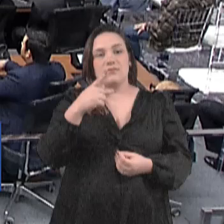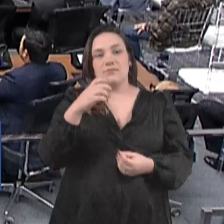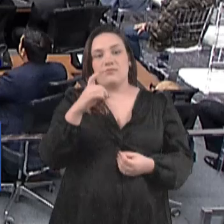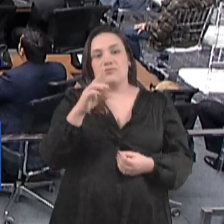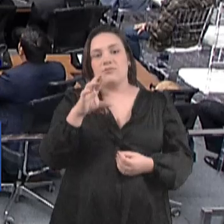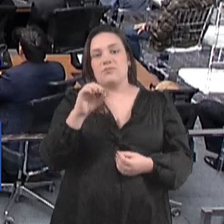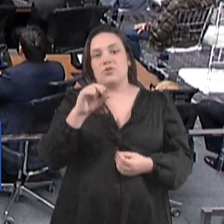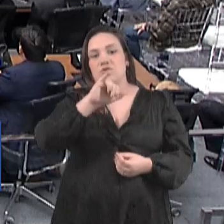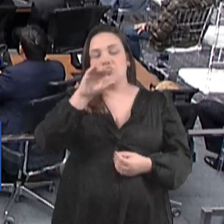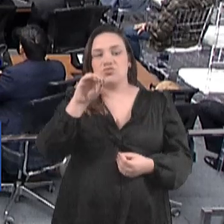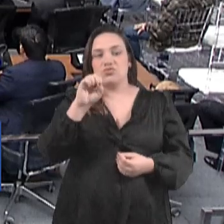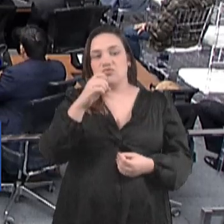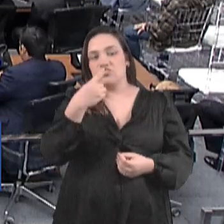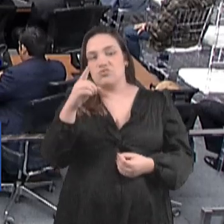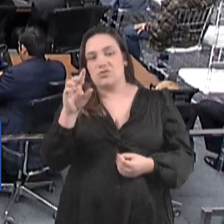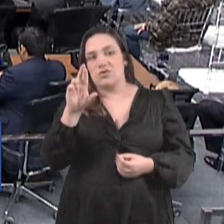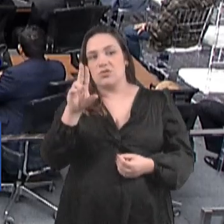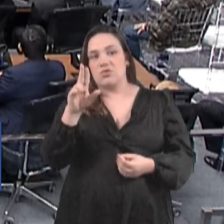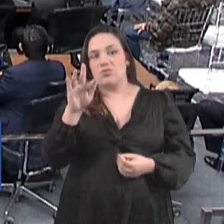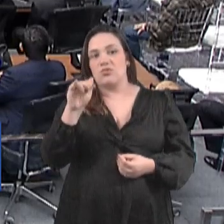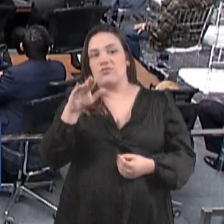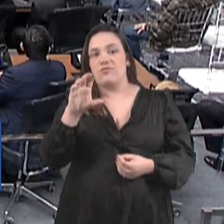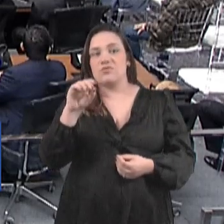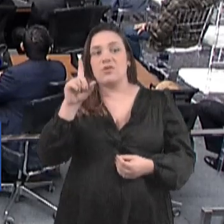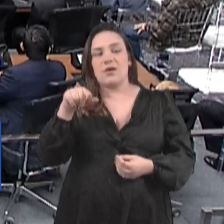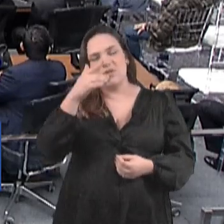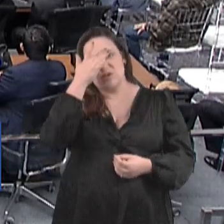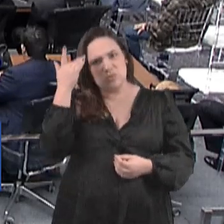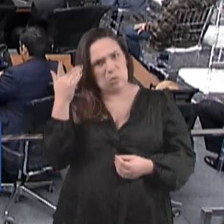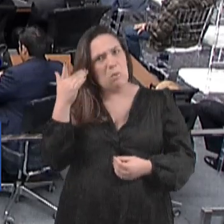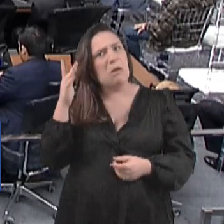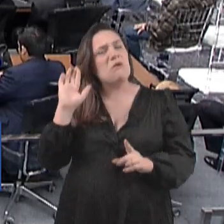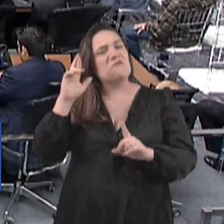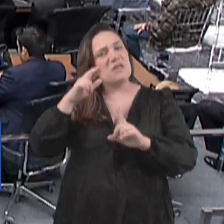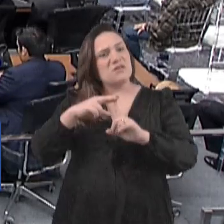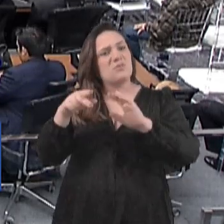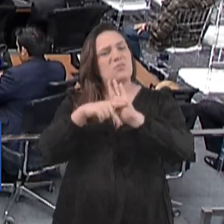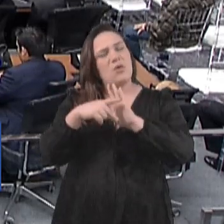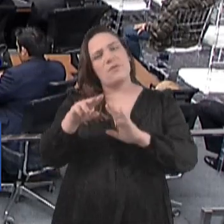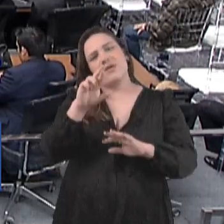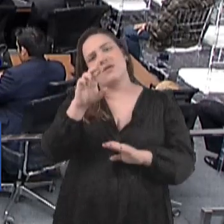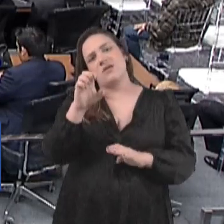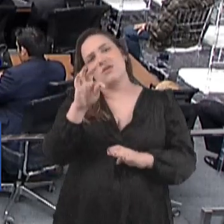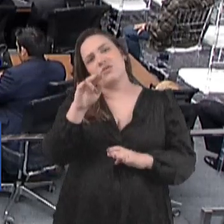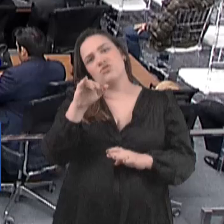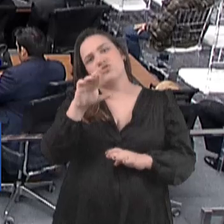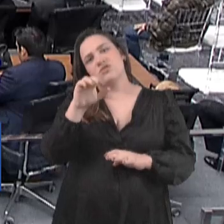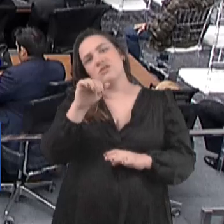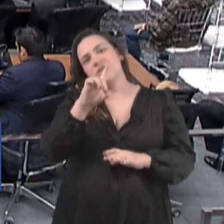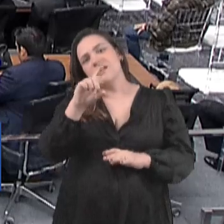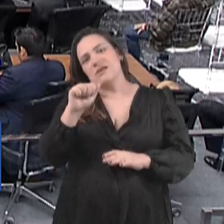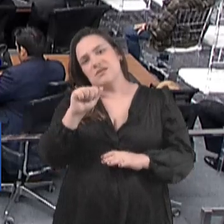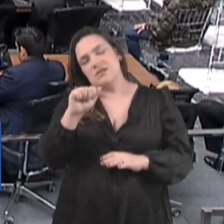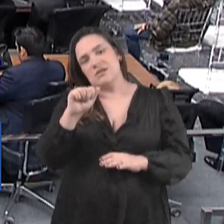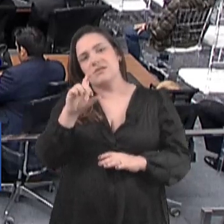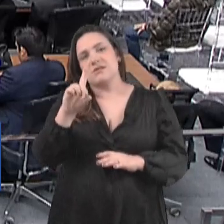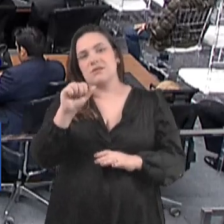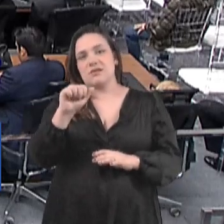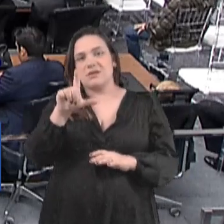Rufino, alusivo aos heróis da retirada da Laguna. Esta honraria ela foi instituída no ano